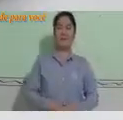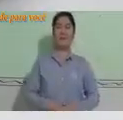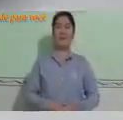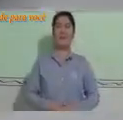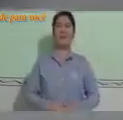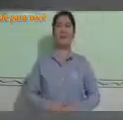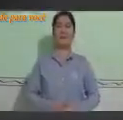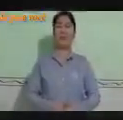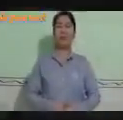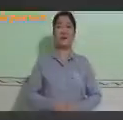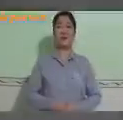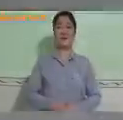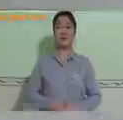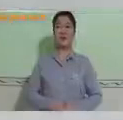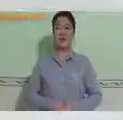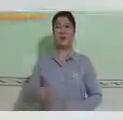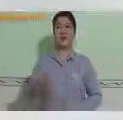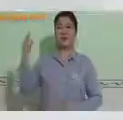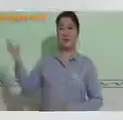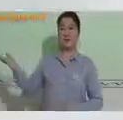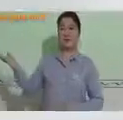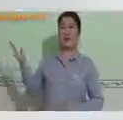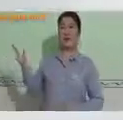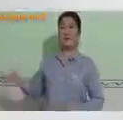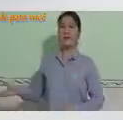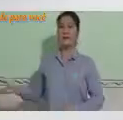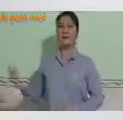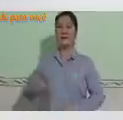PODEMFAZERAGARDASIL 9 AM 3 doses, vírgula,